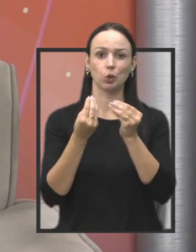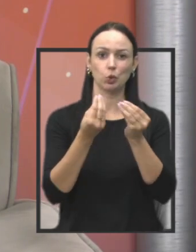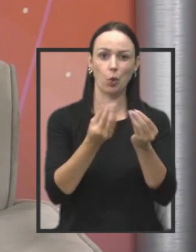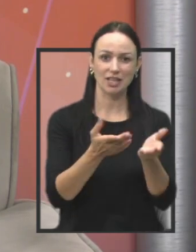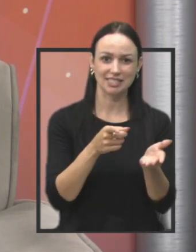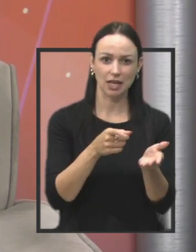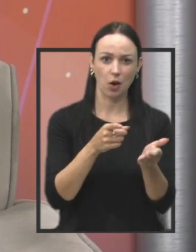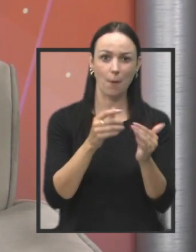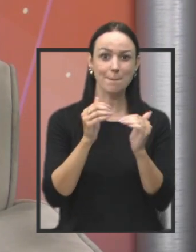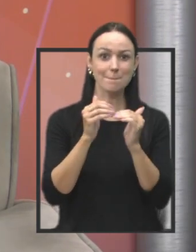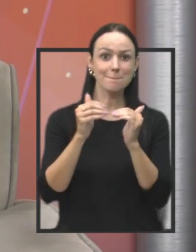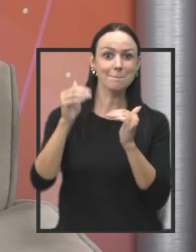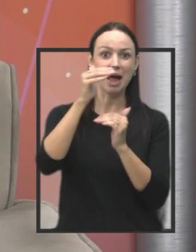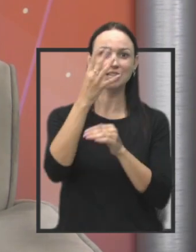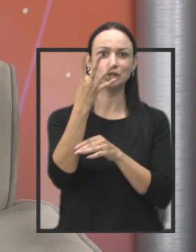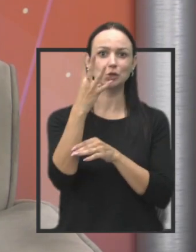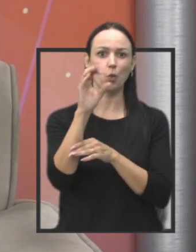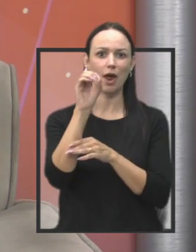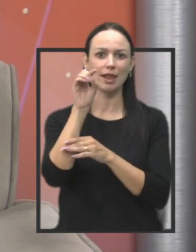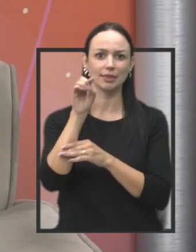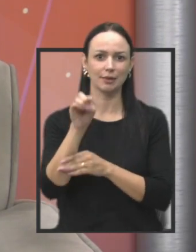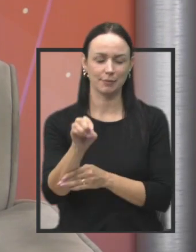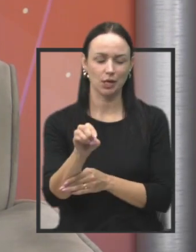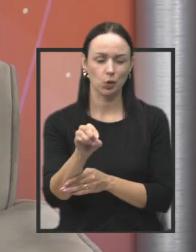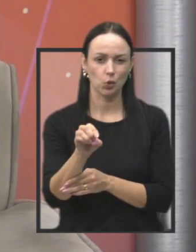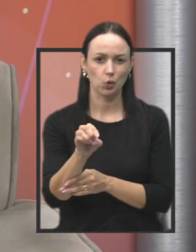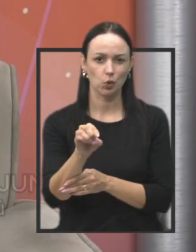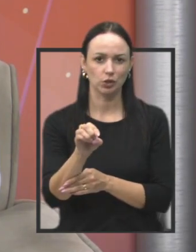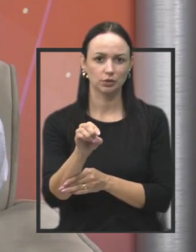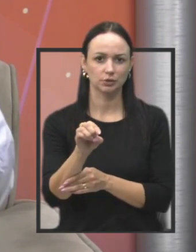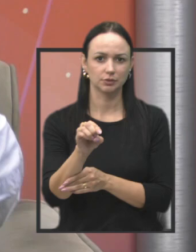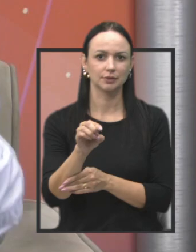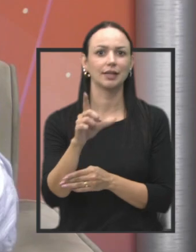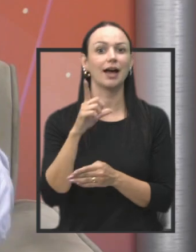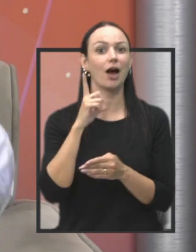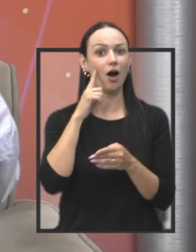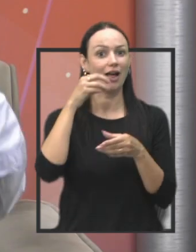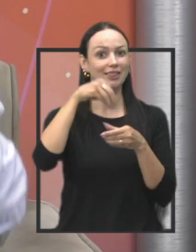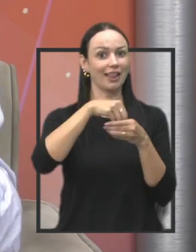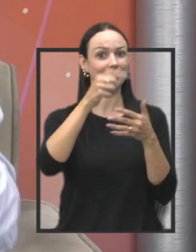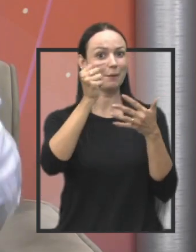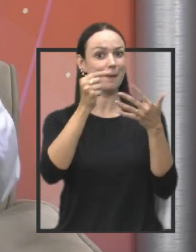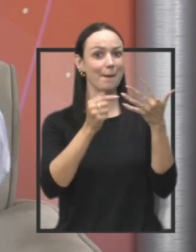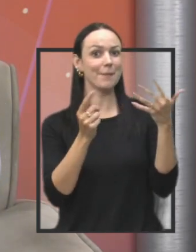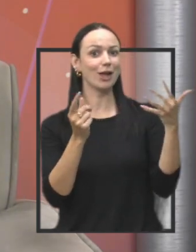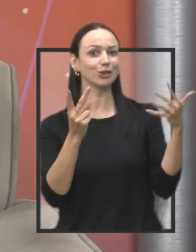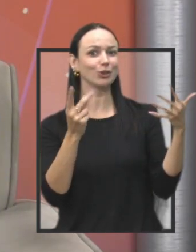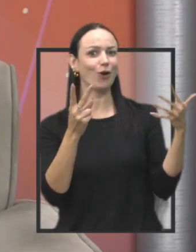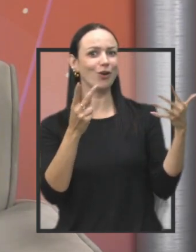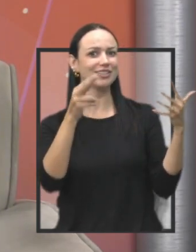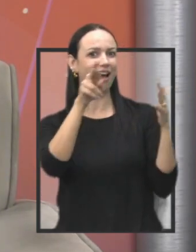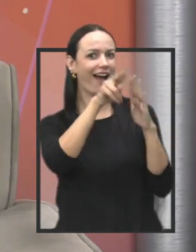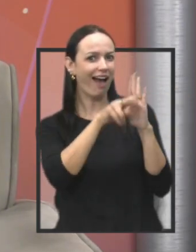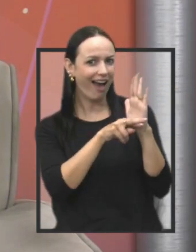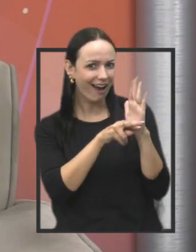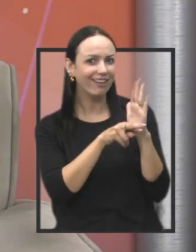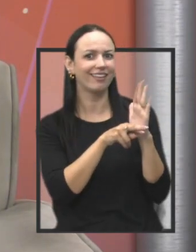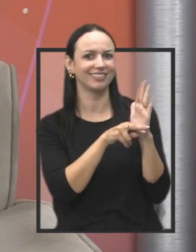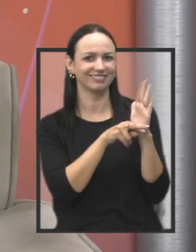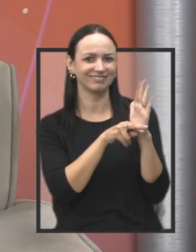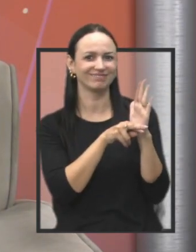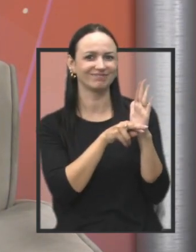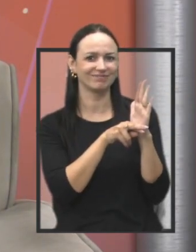os 40 mil, ela cai em uma das 12 condições de entrega do imposto de renda.